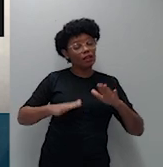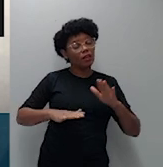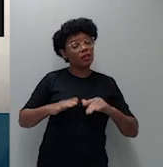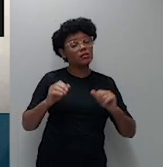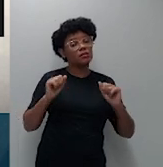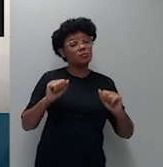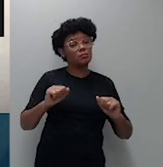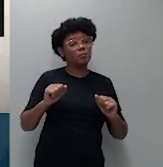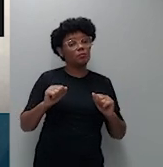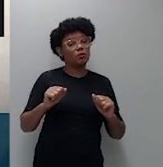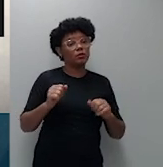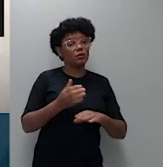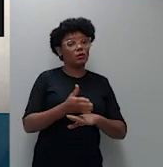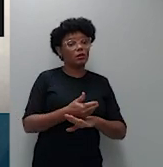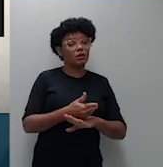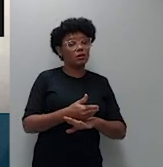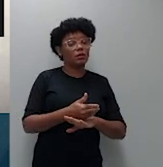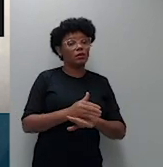água